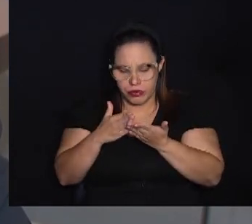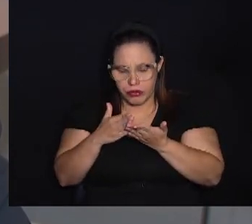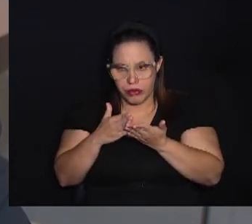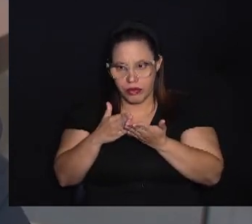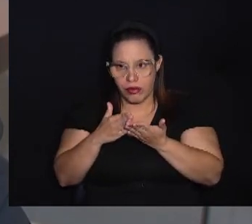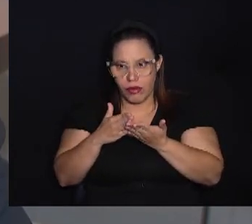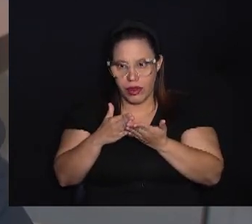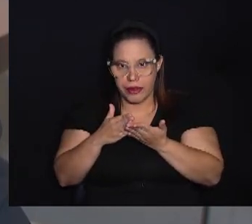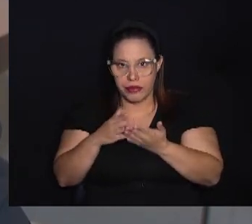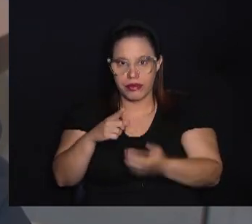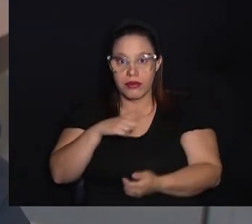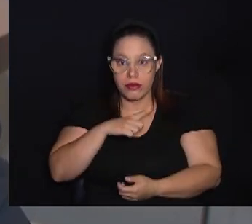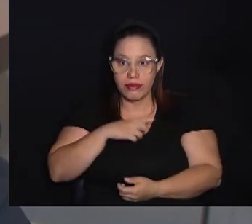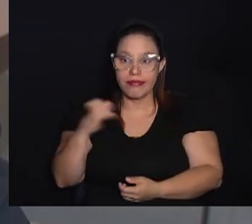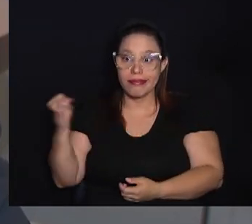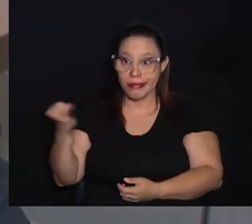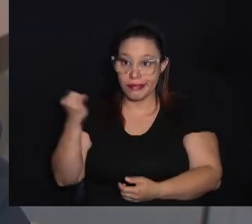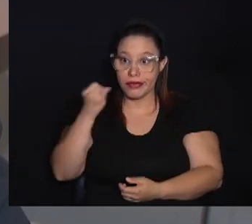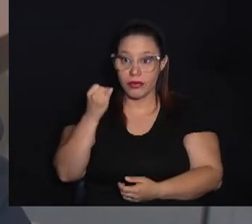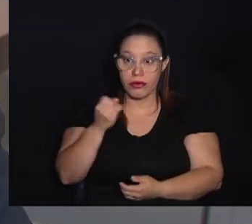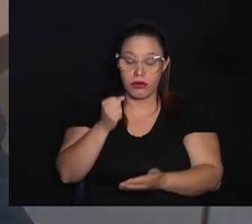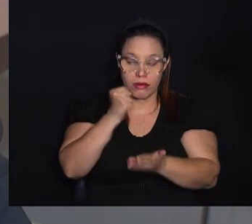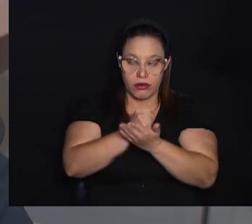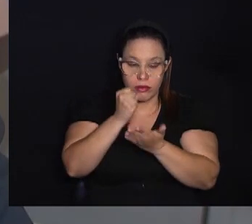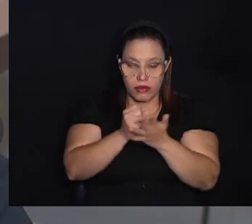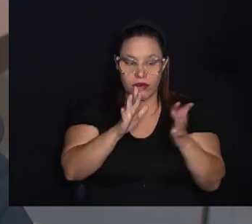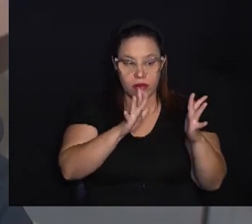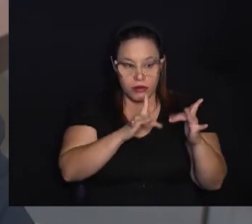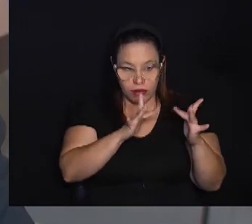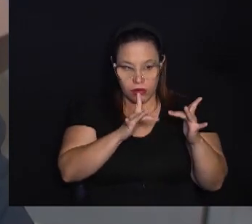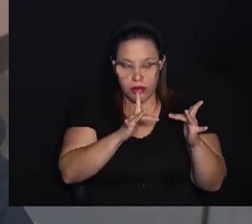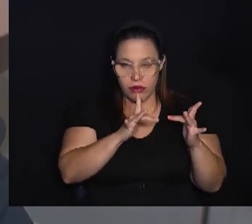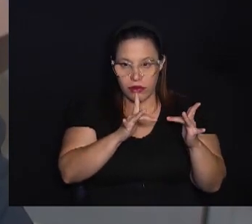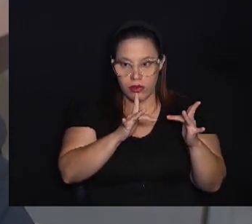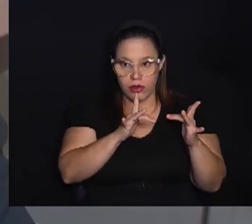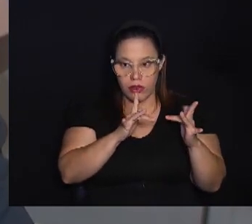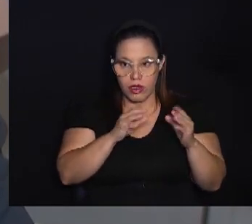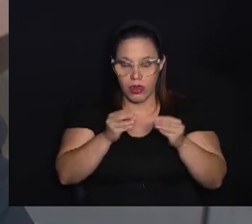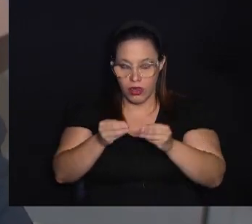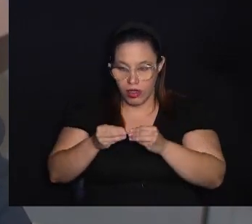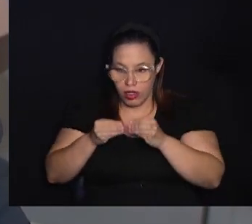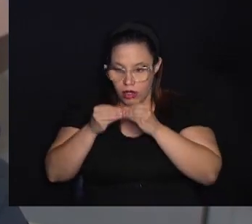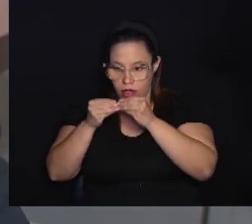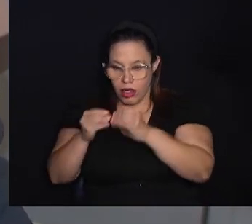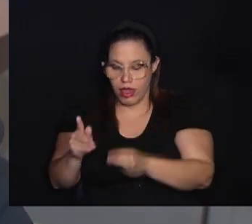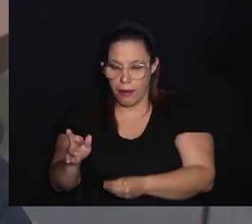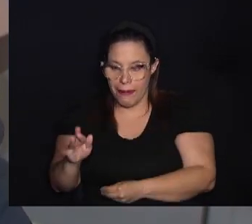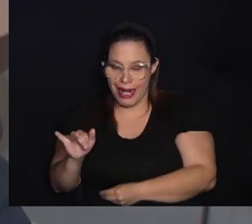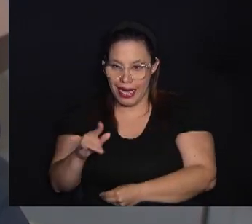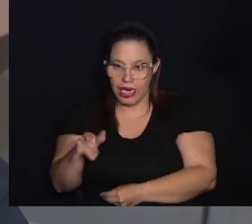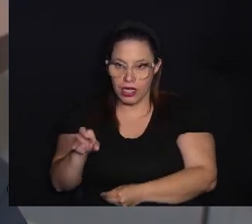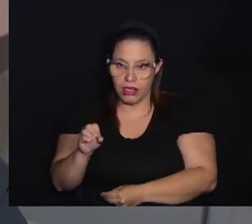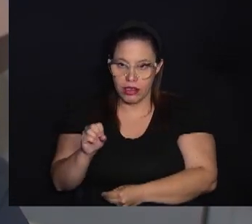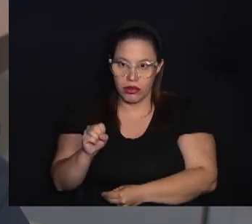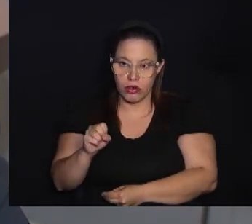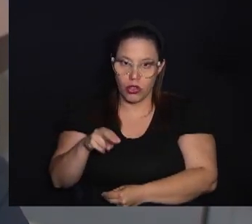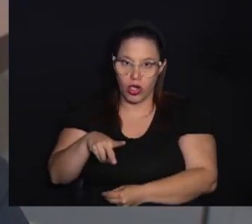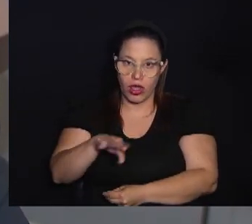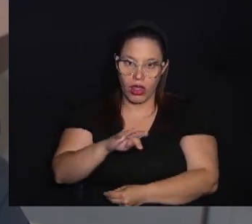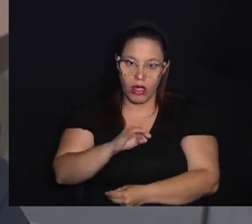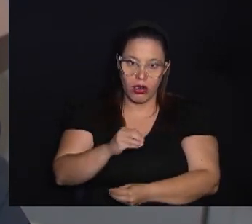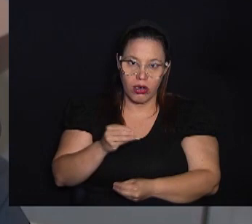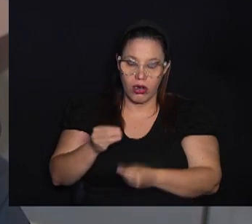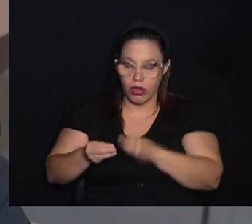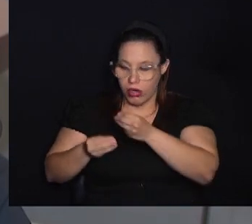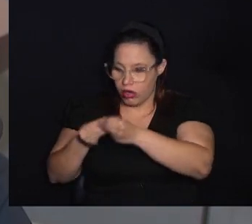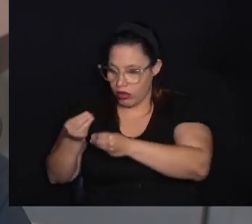se tem aí a importância do contrato de namoro. Então, as partes comparecem ao tabelião de notas, fazem uma escritura declaratória de